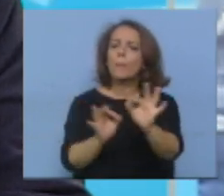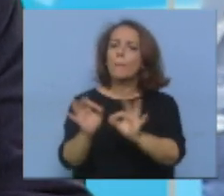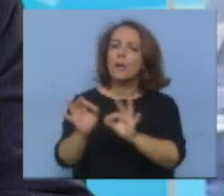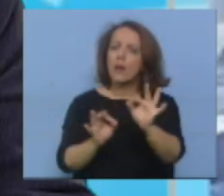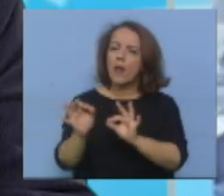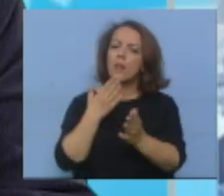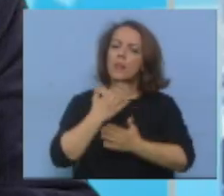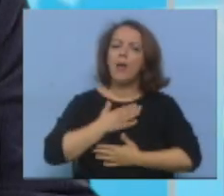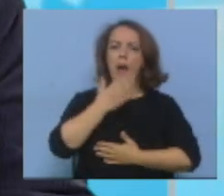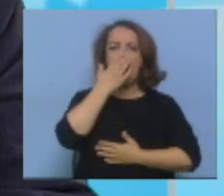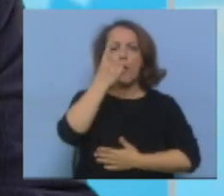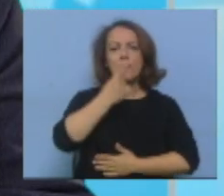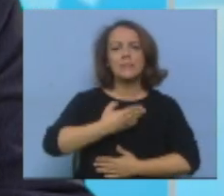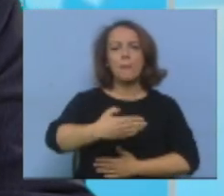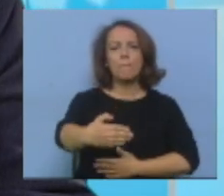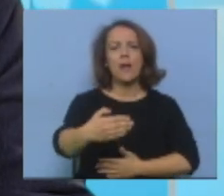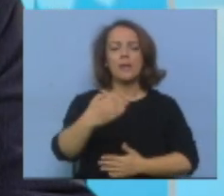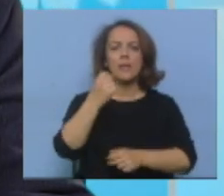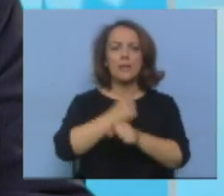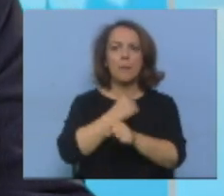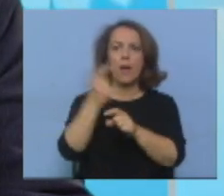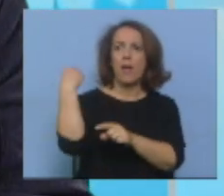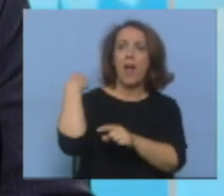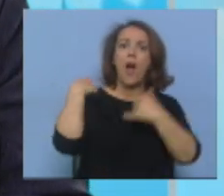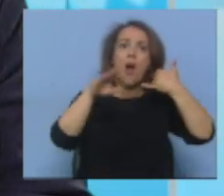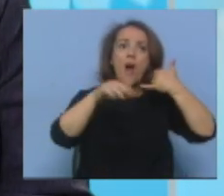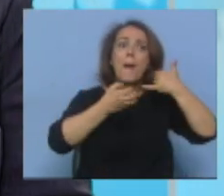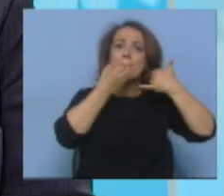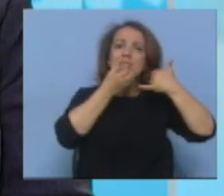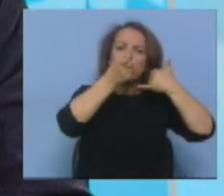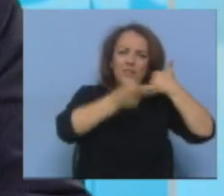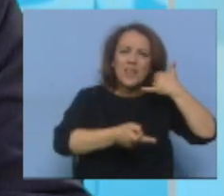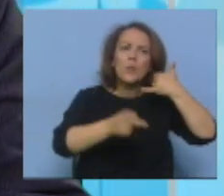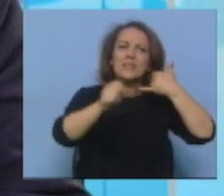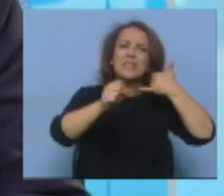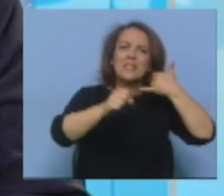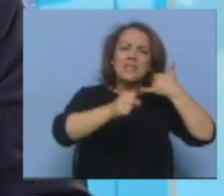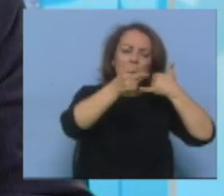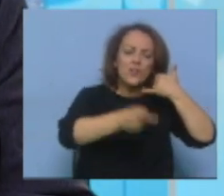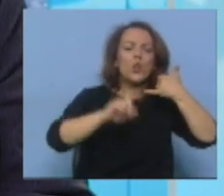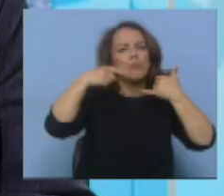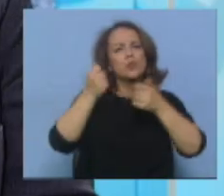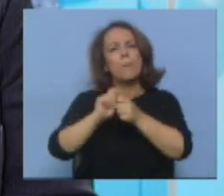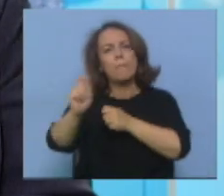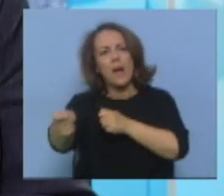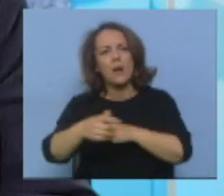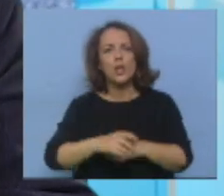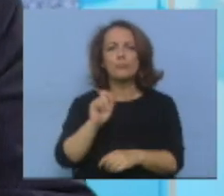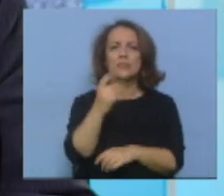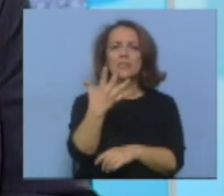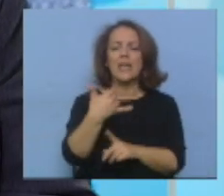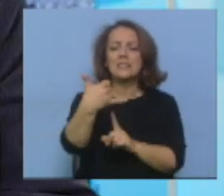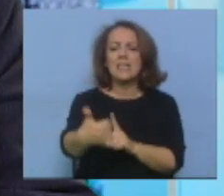trabalho. Não é? Telefonaram, Padre Robson, fico com as maçãs? Fico, que depois eu acerto contas convosco. 5 minutos